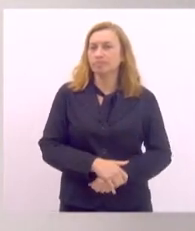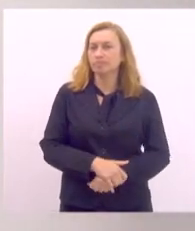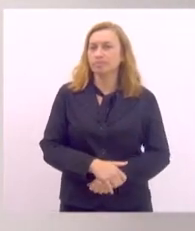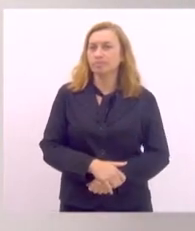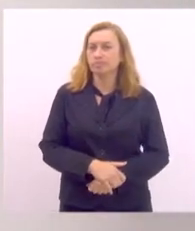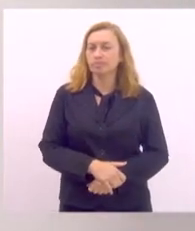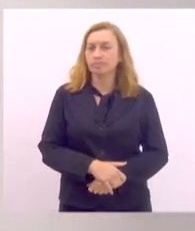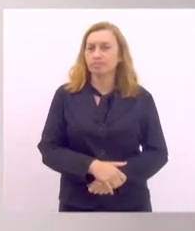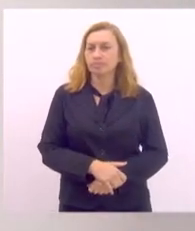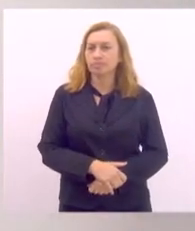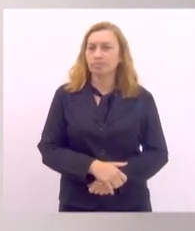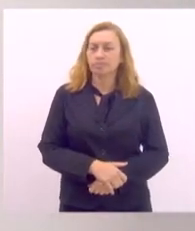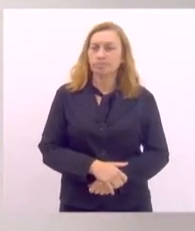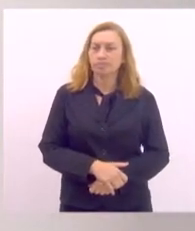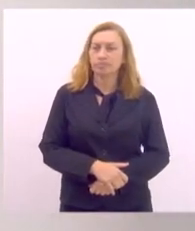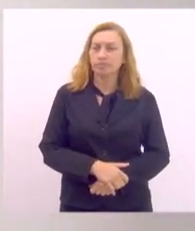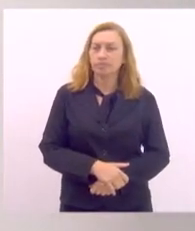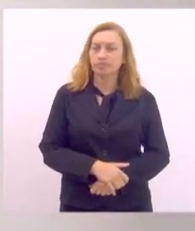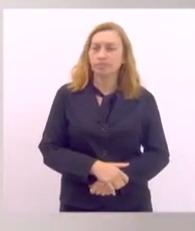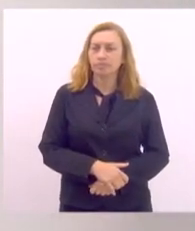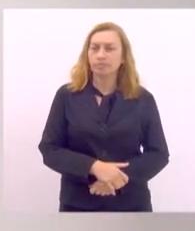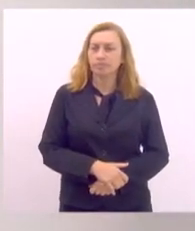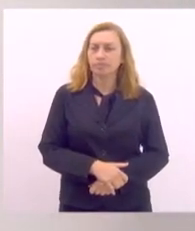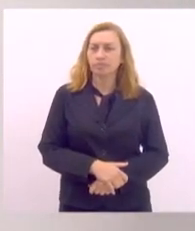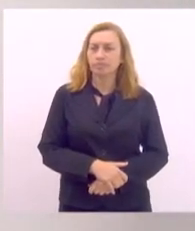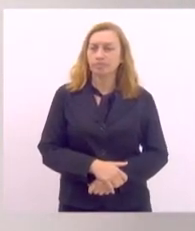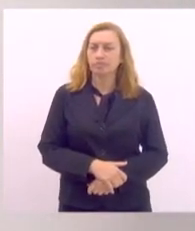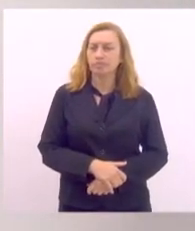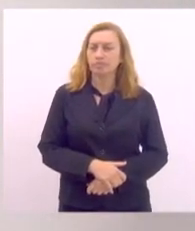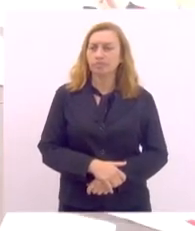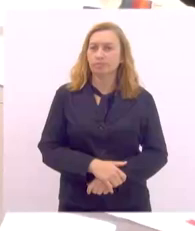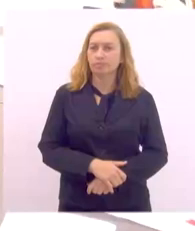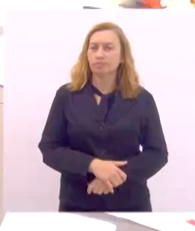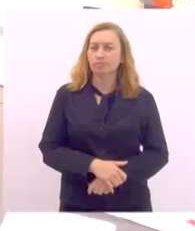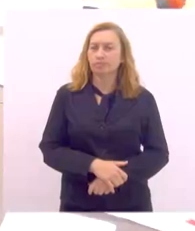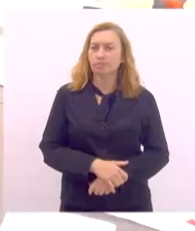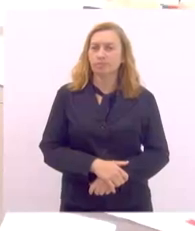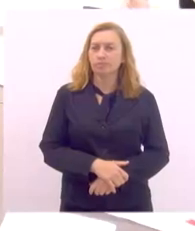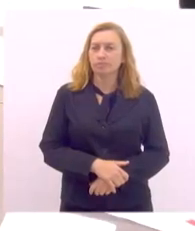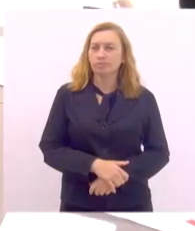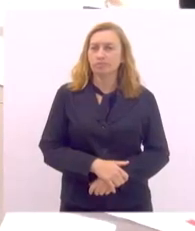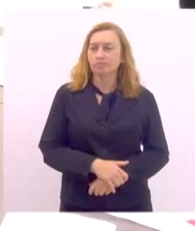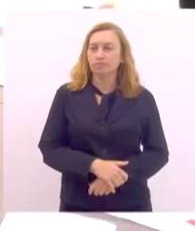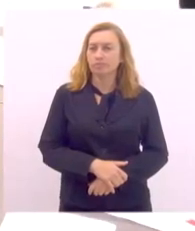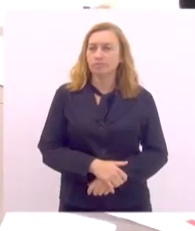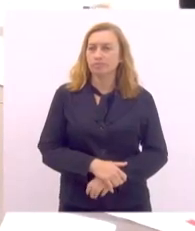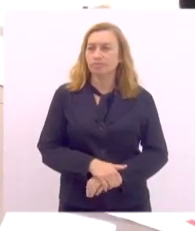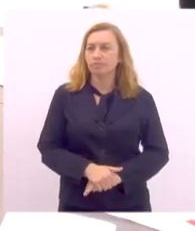É um veto parcial. Eu vou encatar,